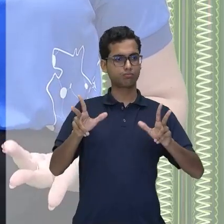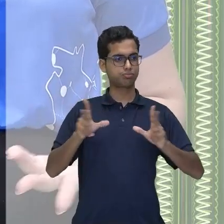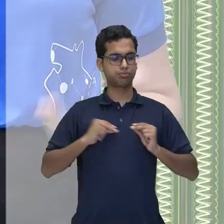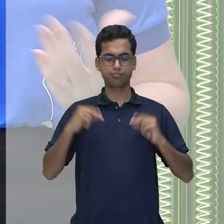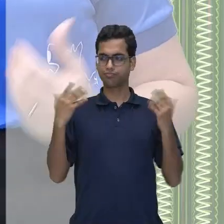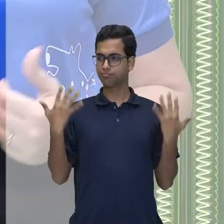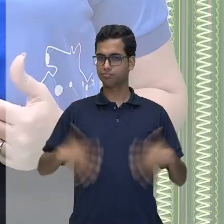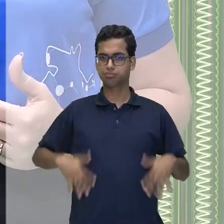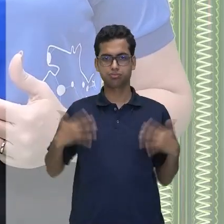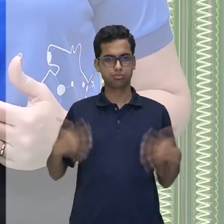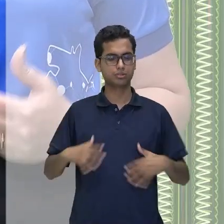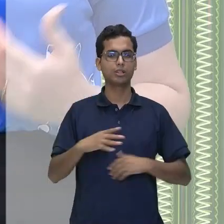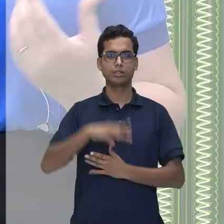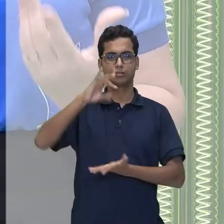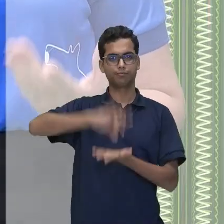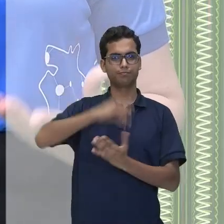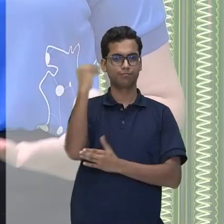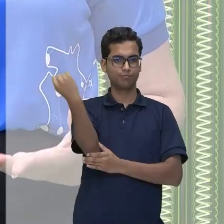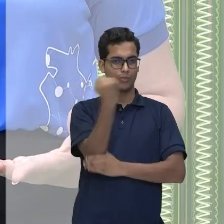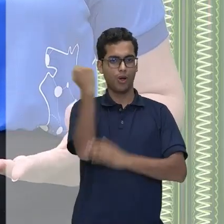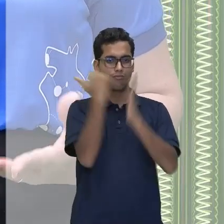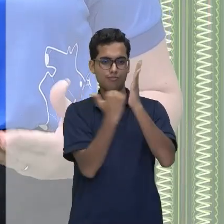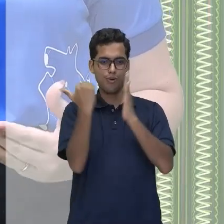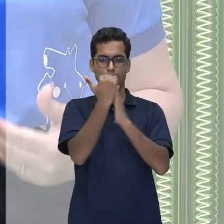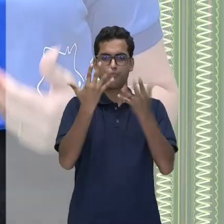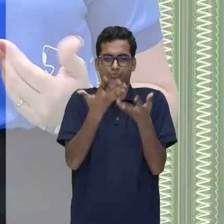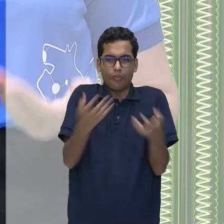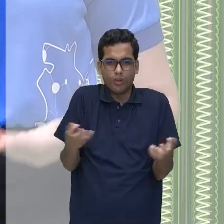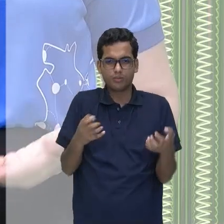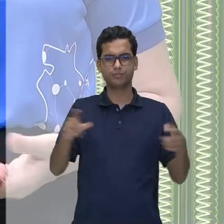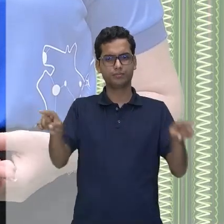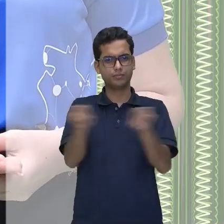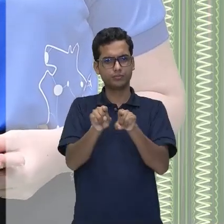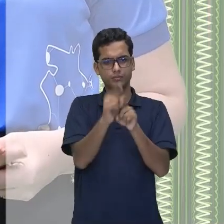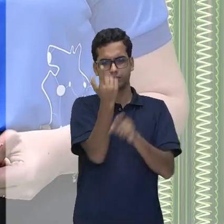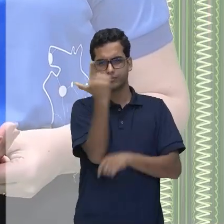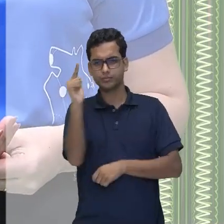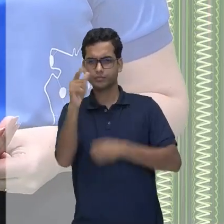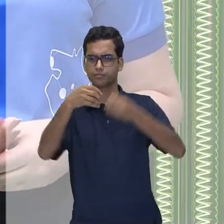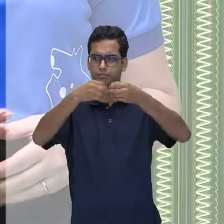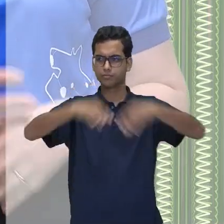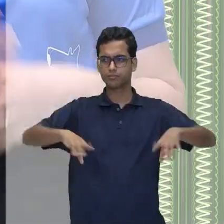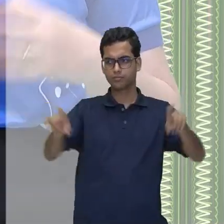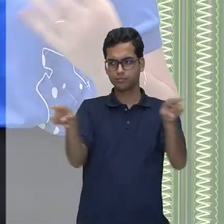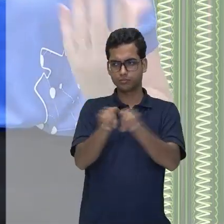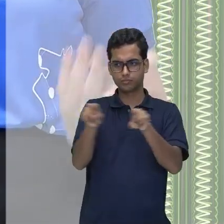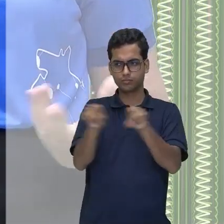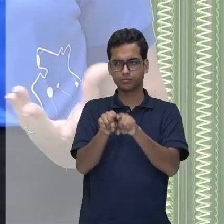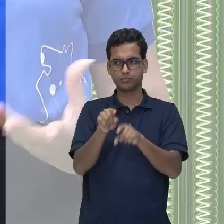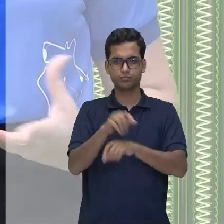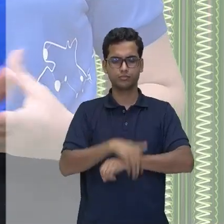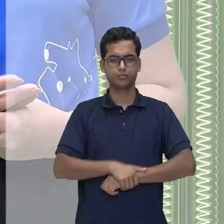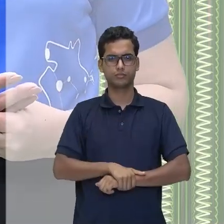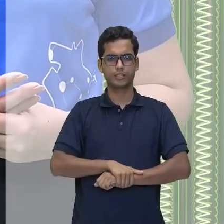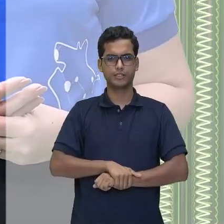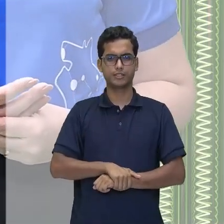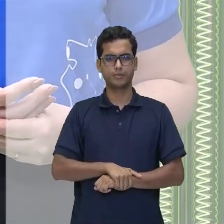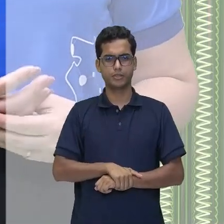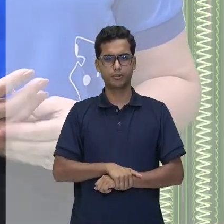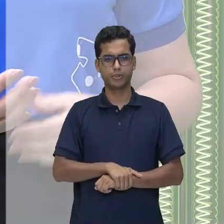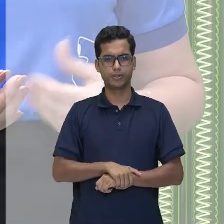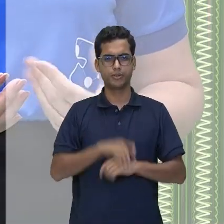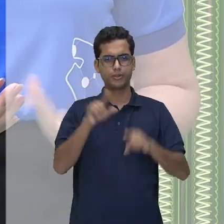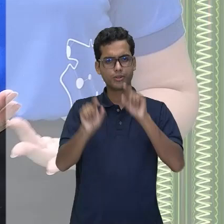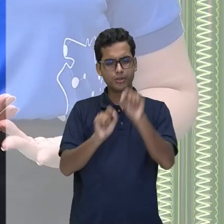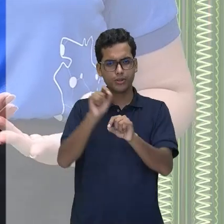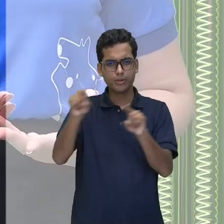extrema. A gente vê também que outros impactos podem ser causados por essa seca, né, por essa mudança assim, no clima,